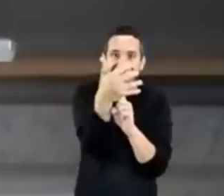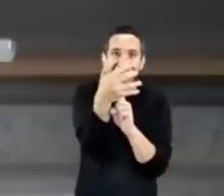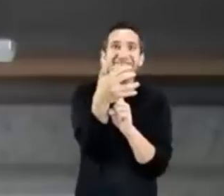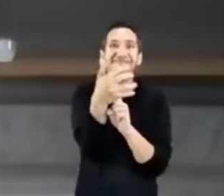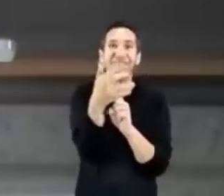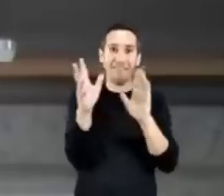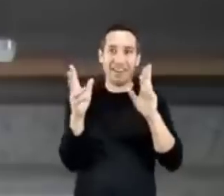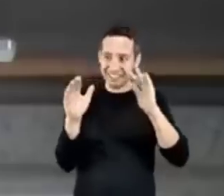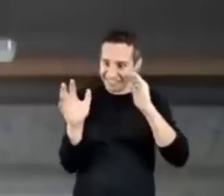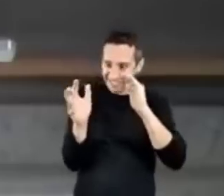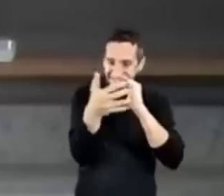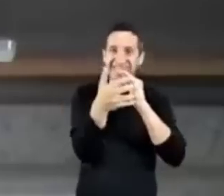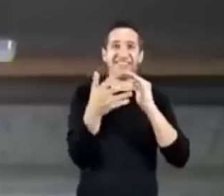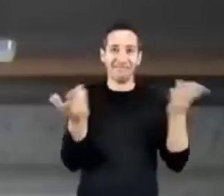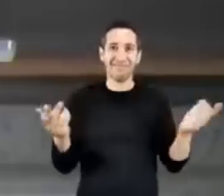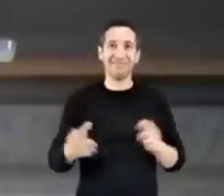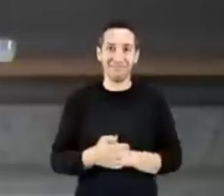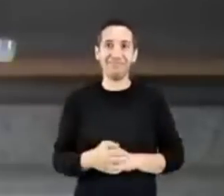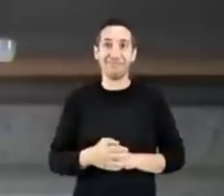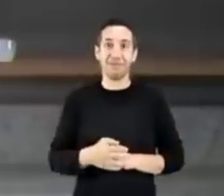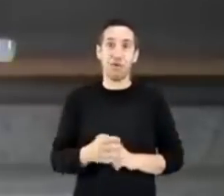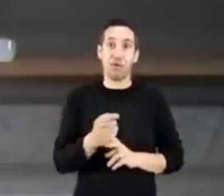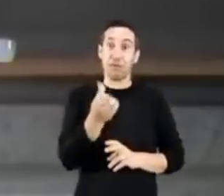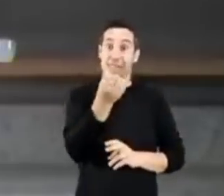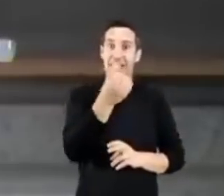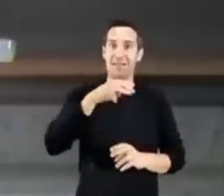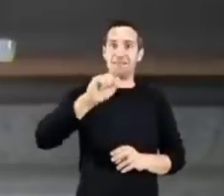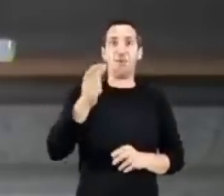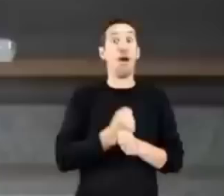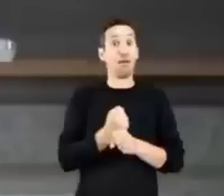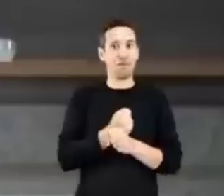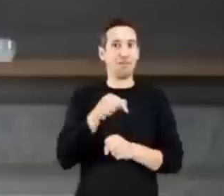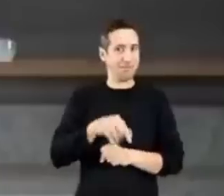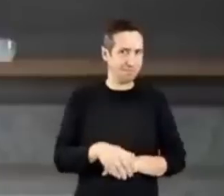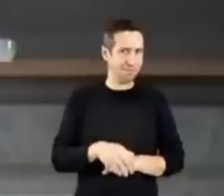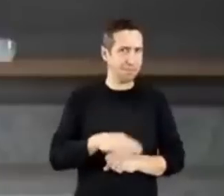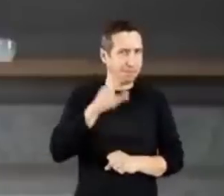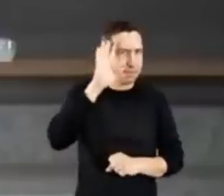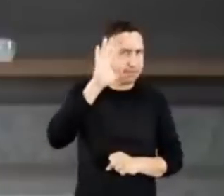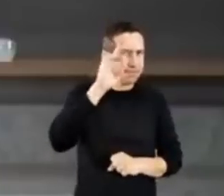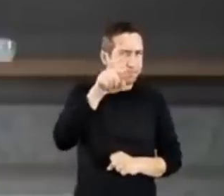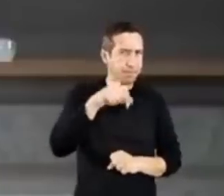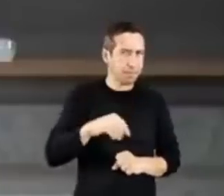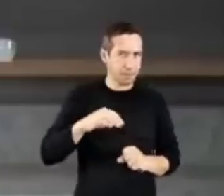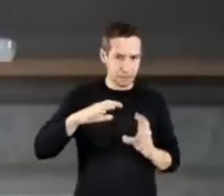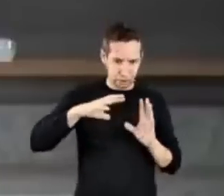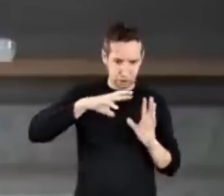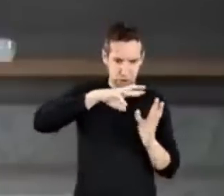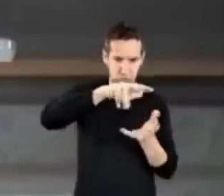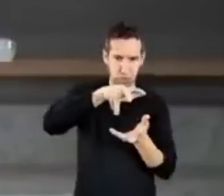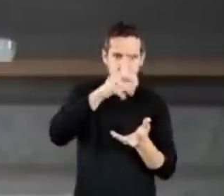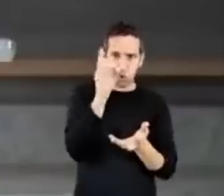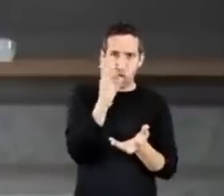você acha que o mundo é só isso você acha que o universo restringe a isso planeta não